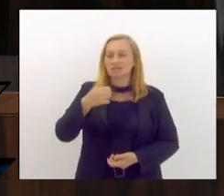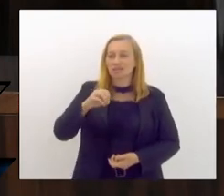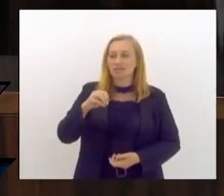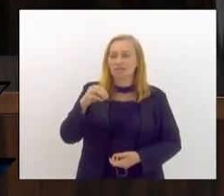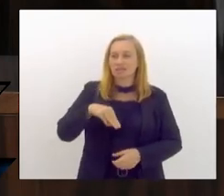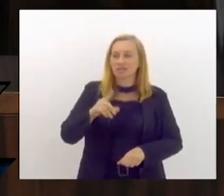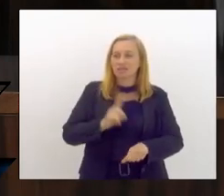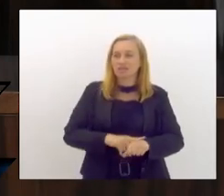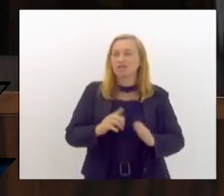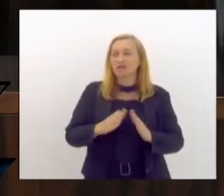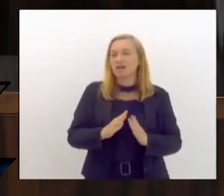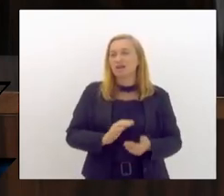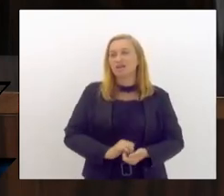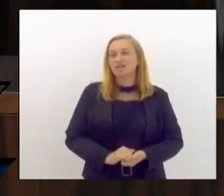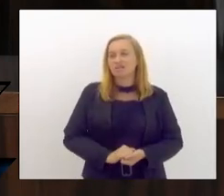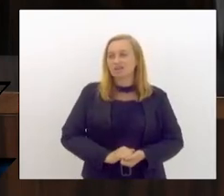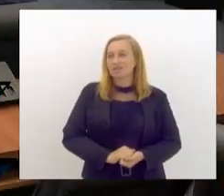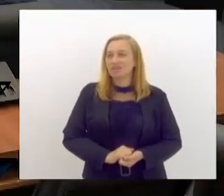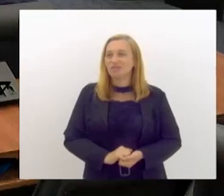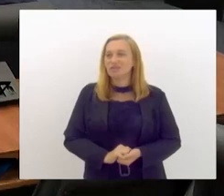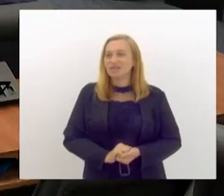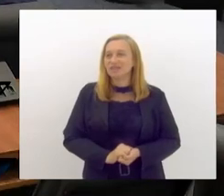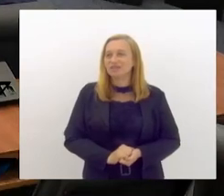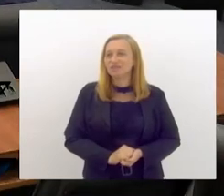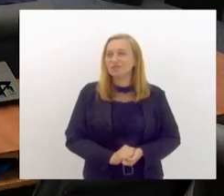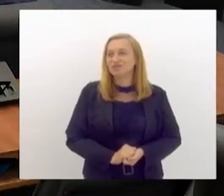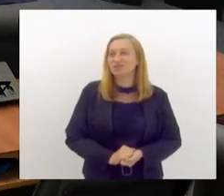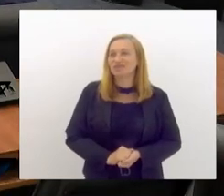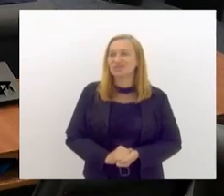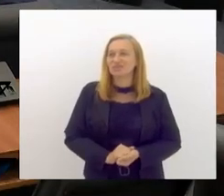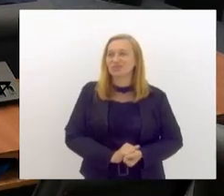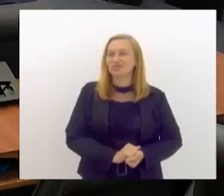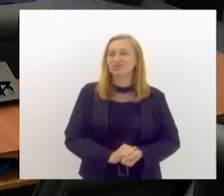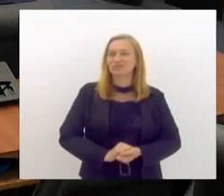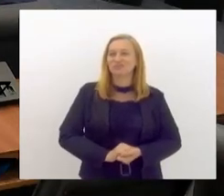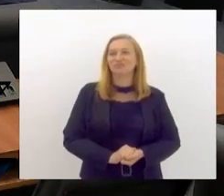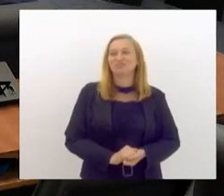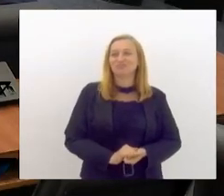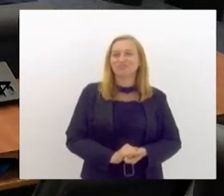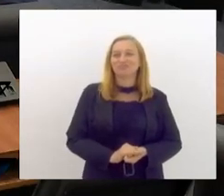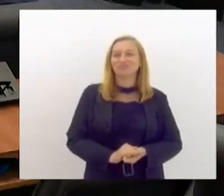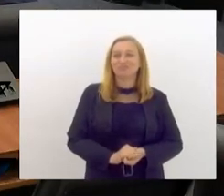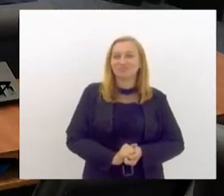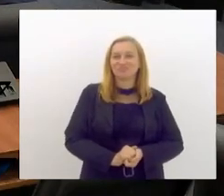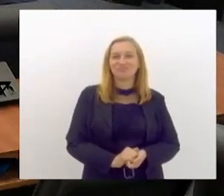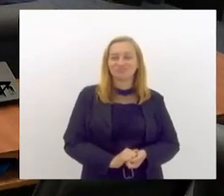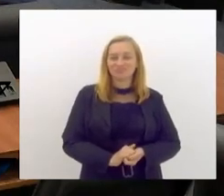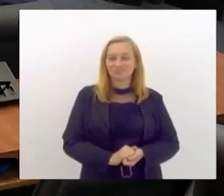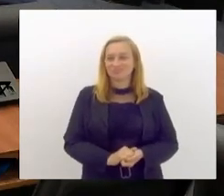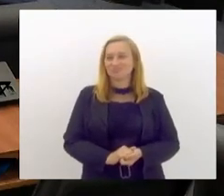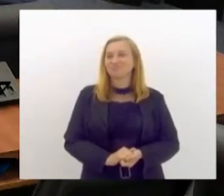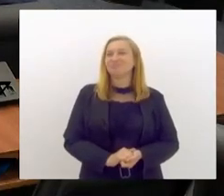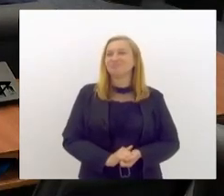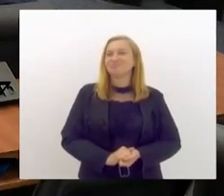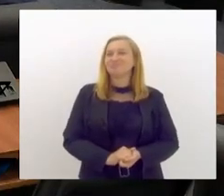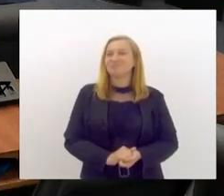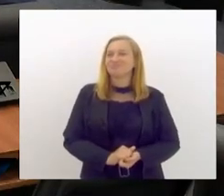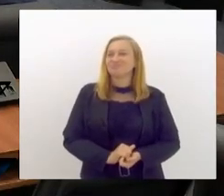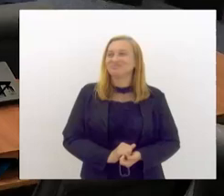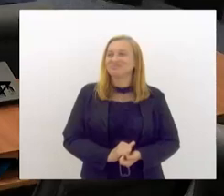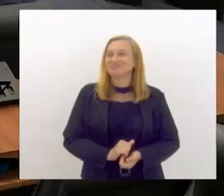minutos no tempo regimental. Muito obrigada, deputada, presidenta. Não canso de reiterar a